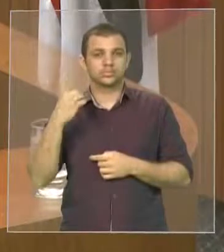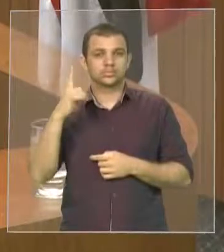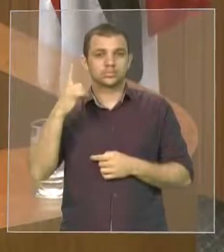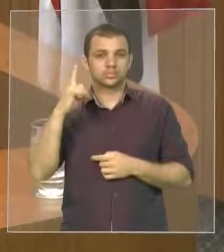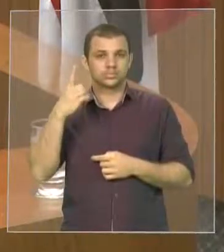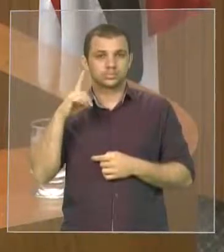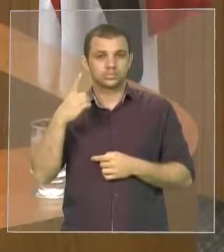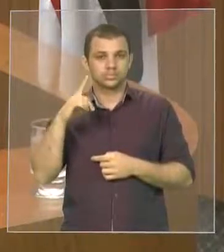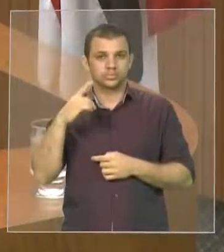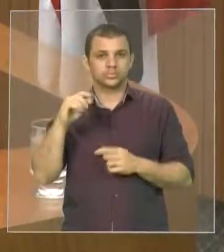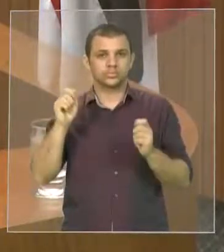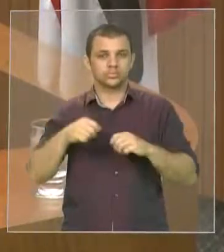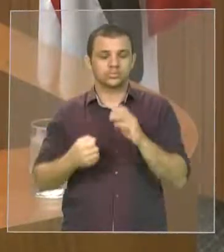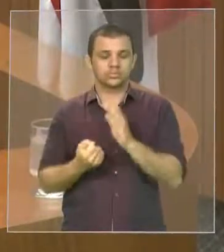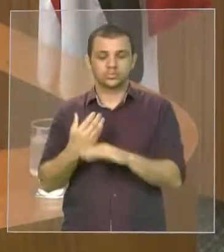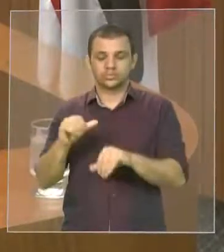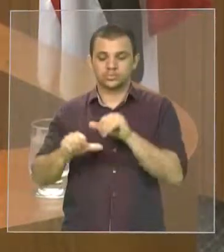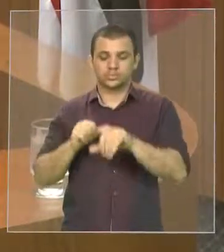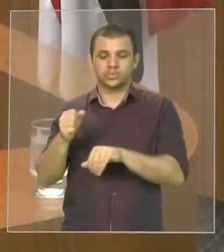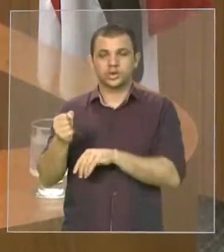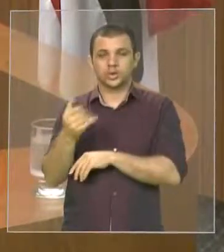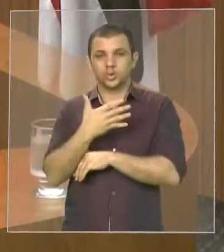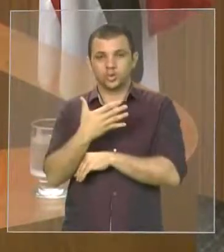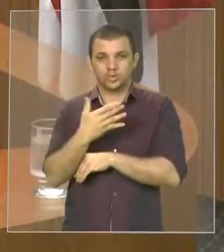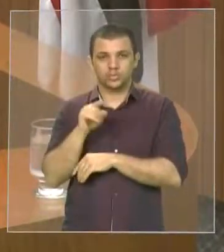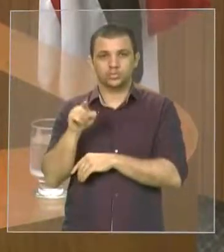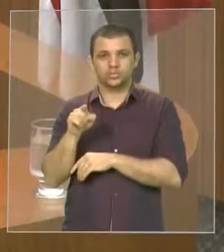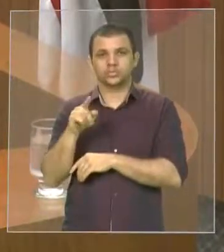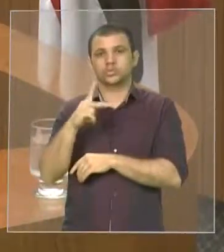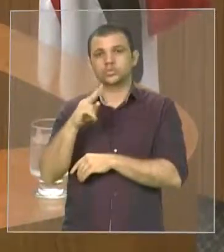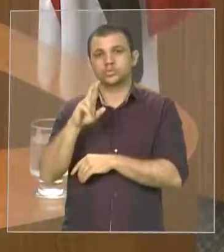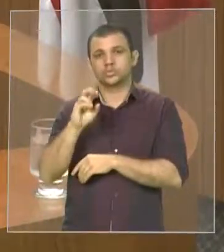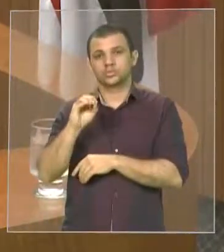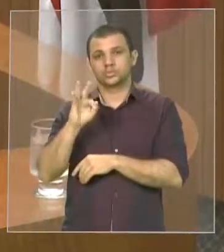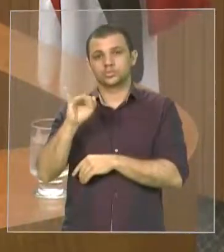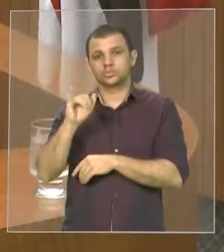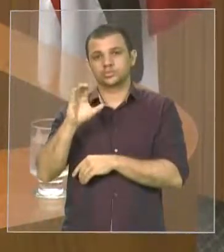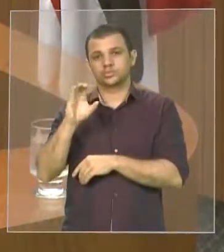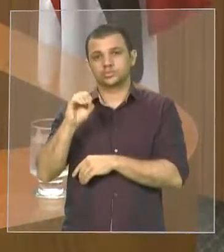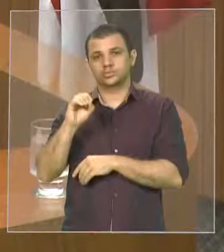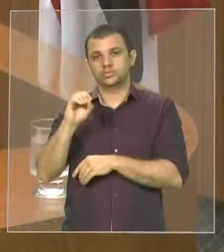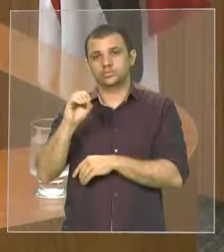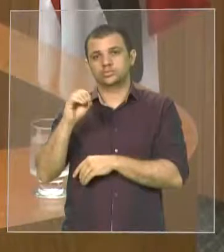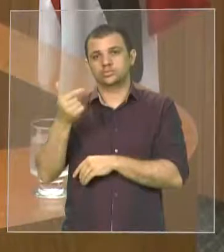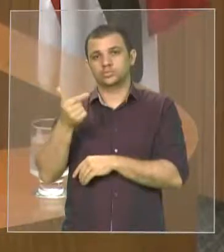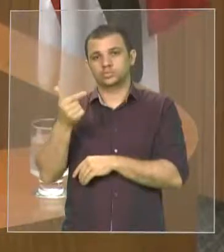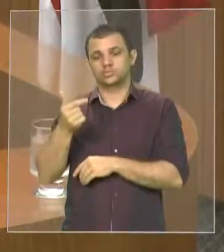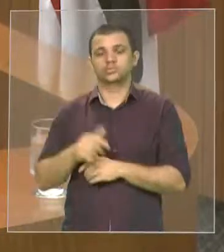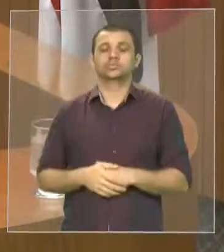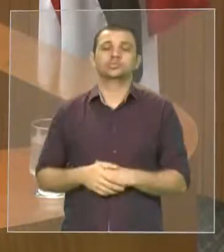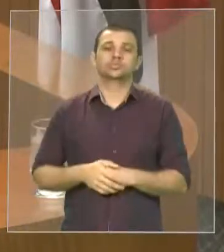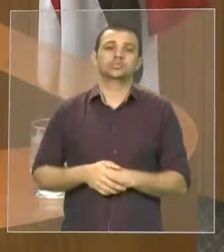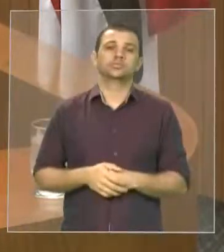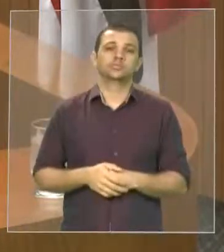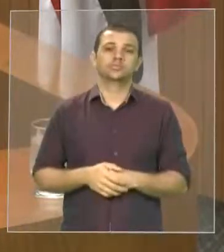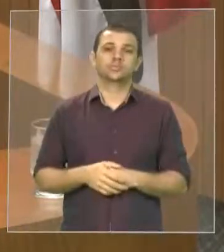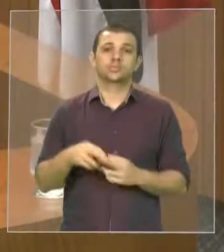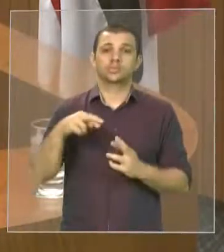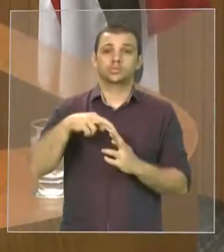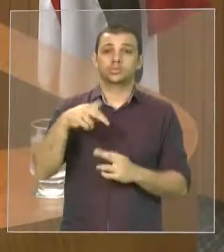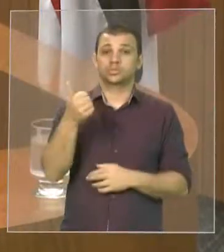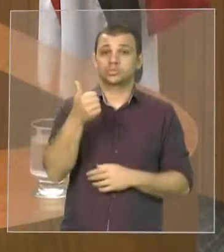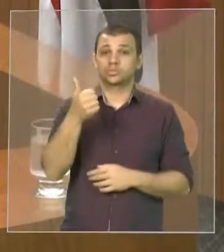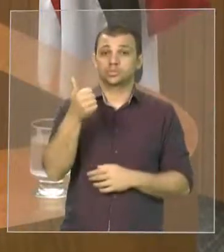de modernização da gestão fiscal do Estado do Maranhão, Profisco 2. Parágrafo único do artigo 1º, e aí eu chamo